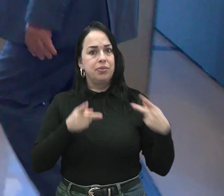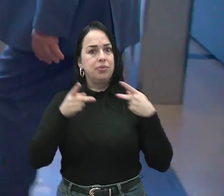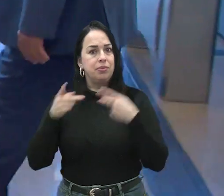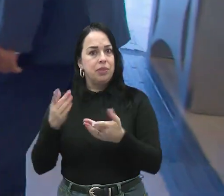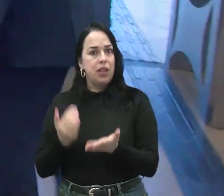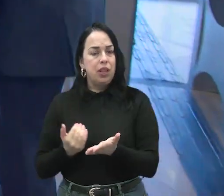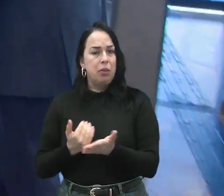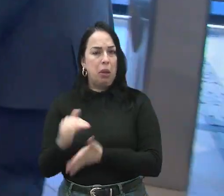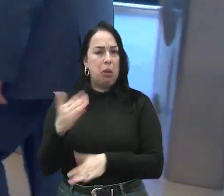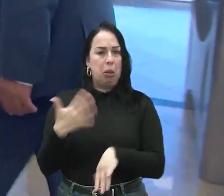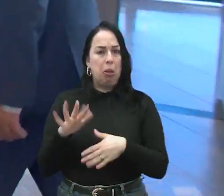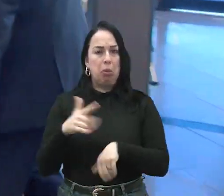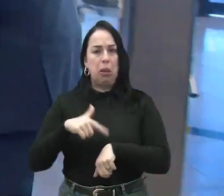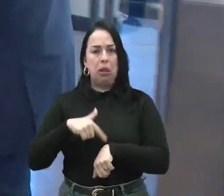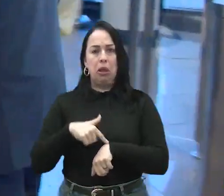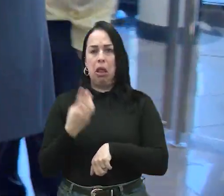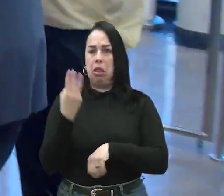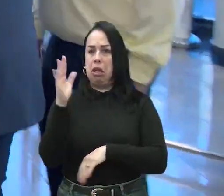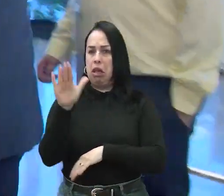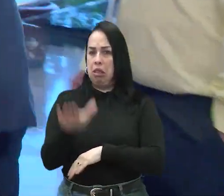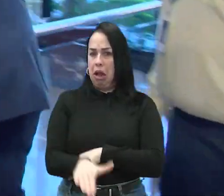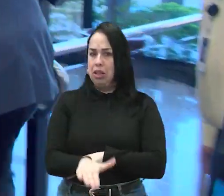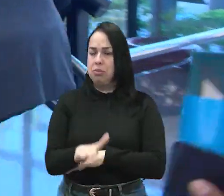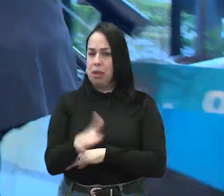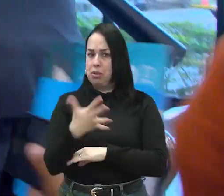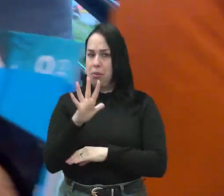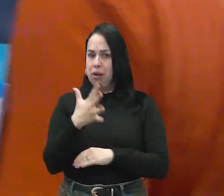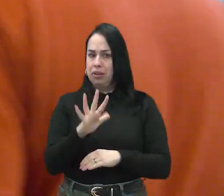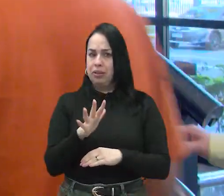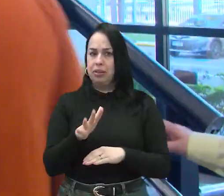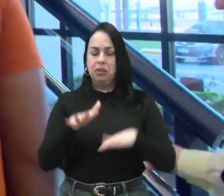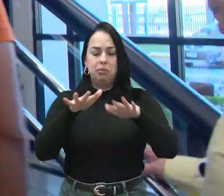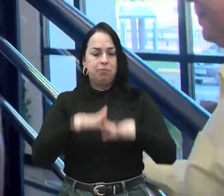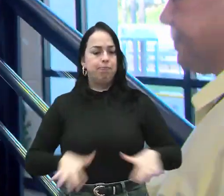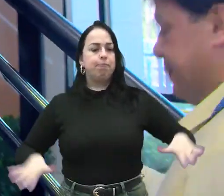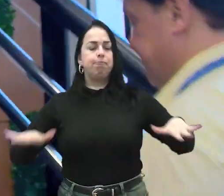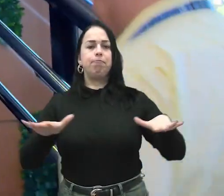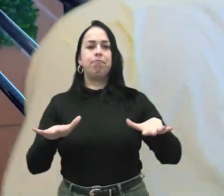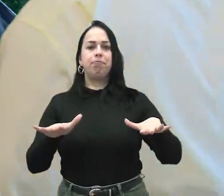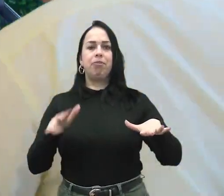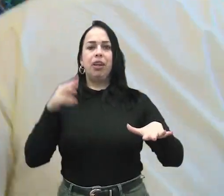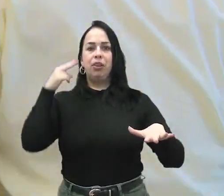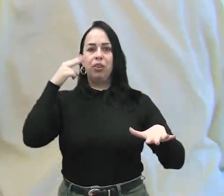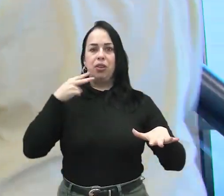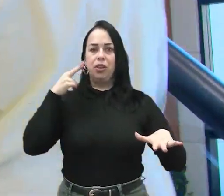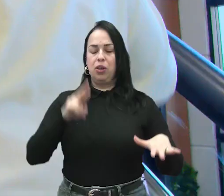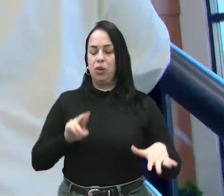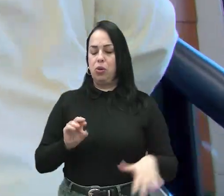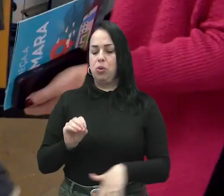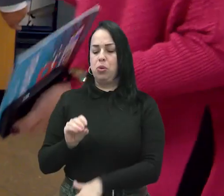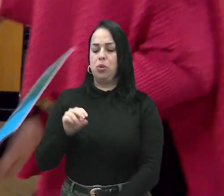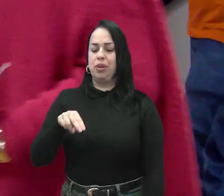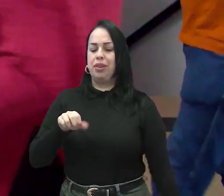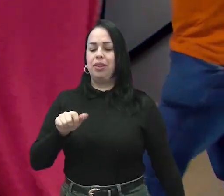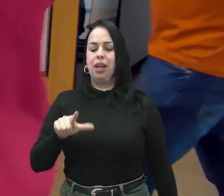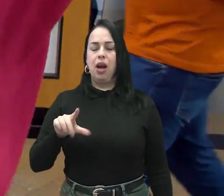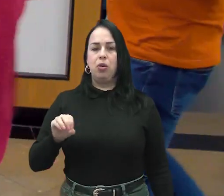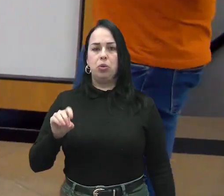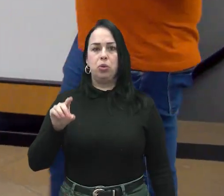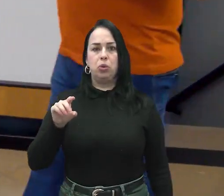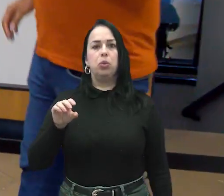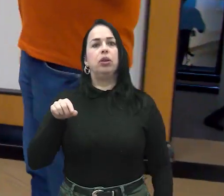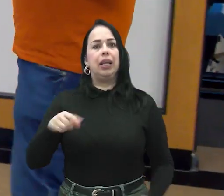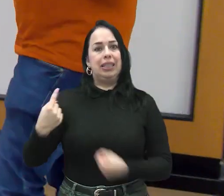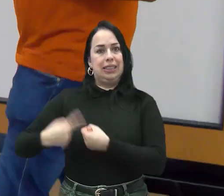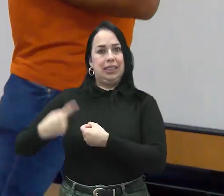visita começou por volta das 3 horas da tarde. No hall principal da Câmara, o vereador Ronaldo Luiz de Souza, de